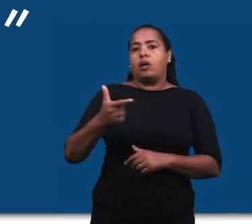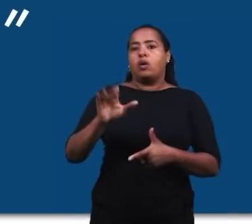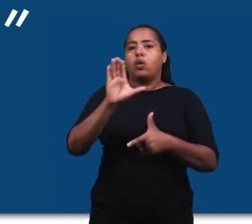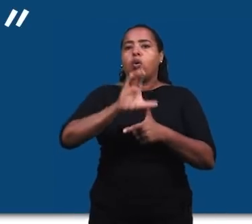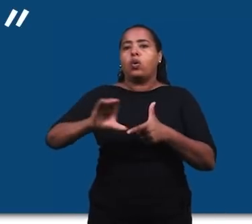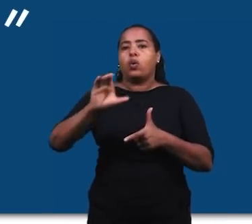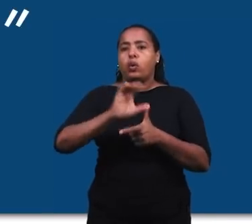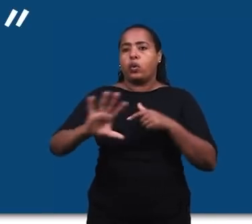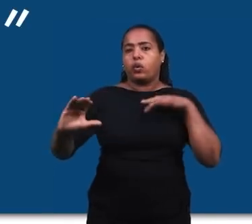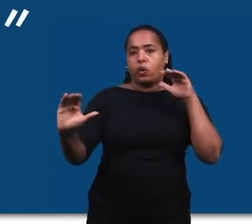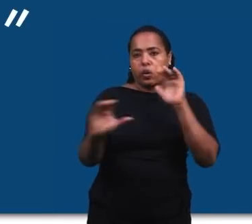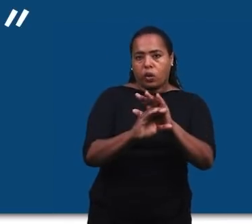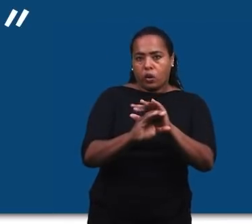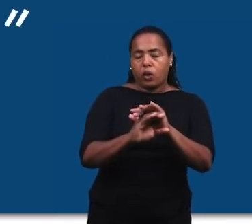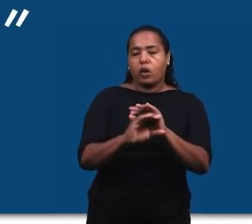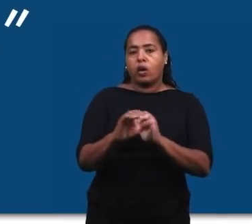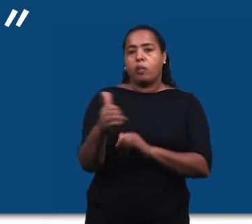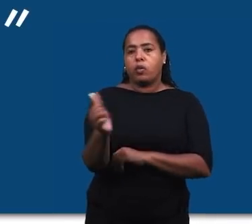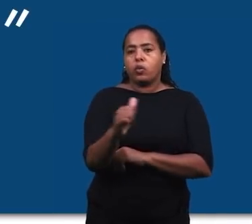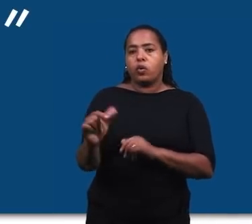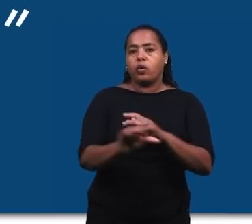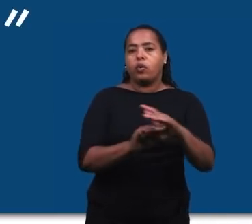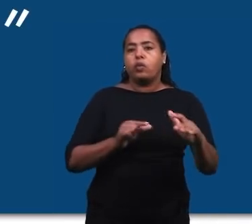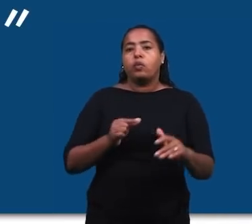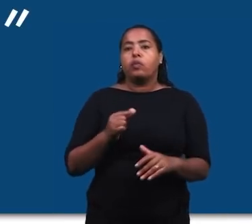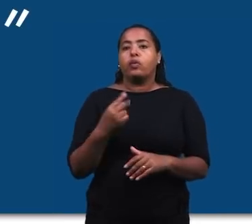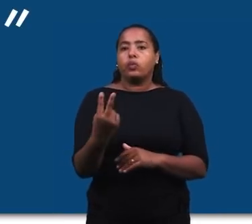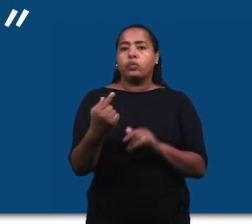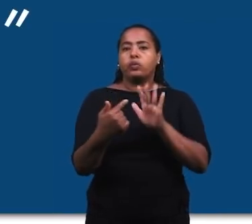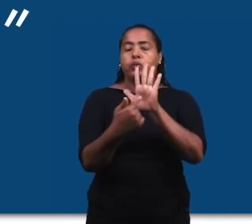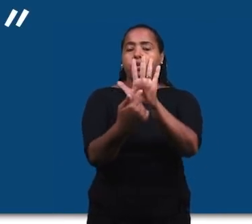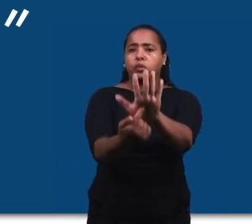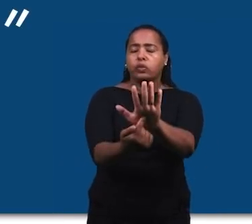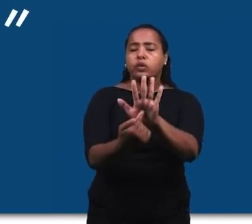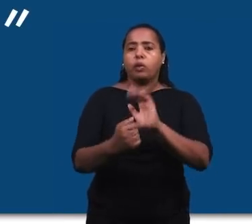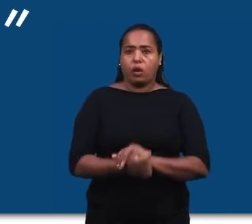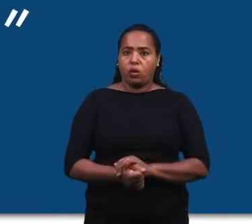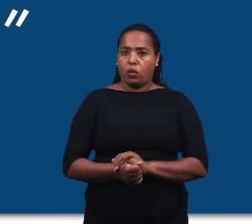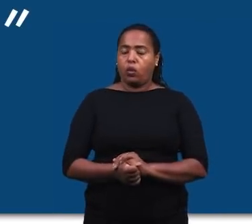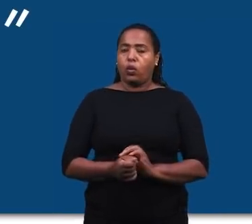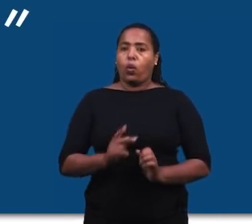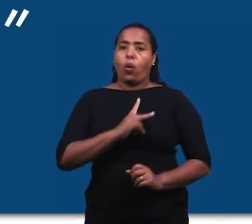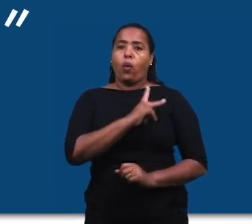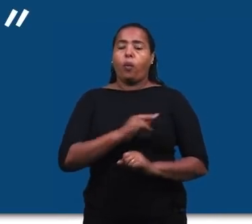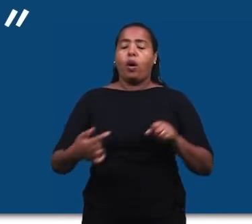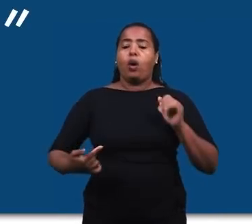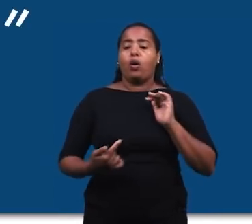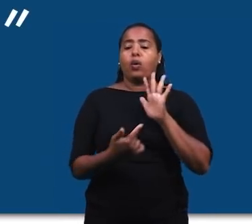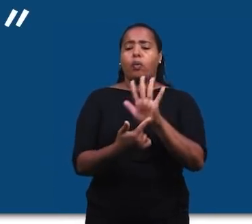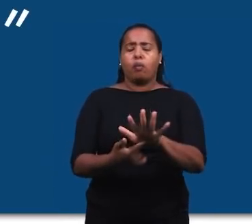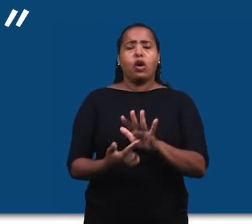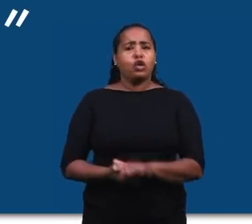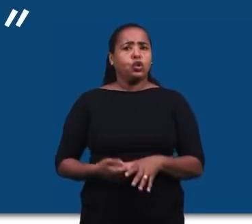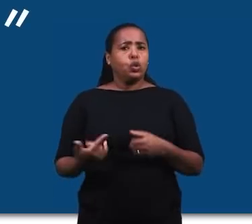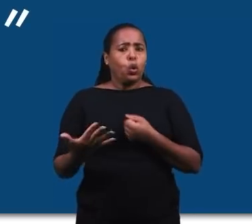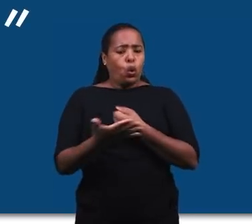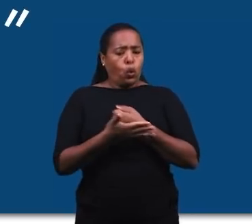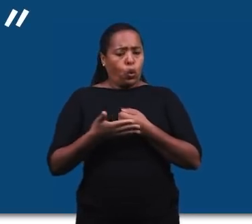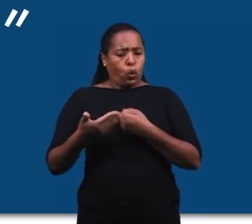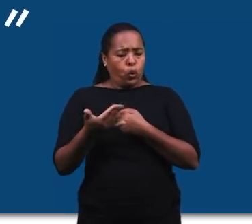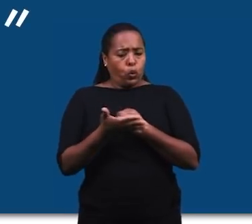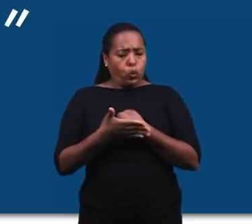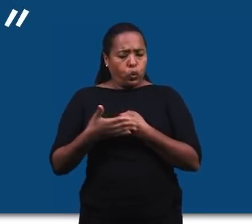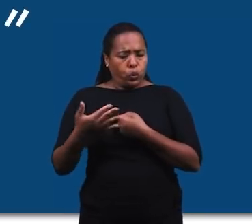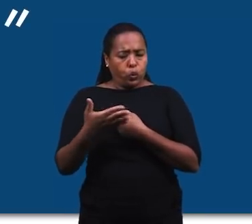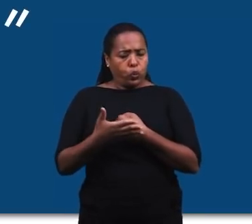Coríntios, capítulo 11, verso 2, que diz assim: o que diz Paulo? Porque estou zeloso